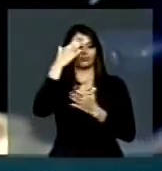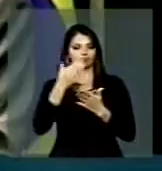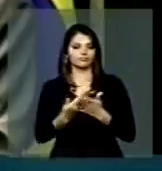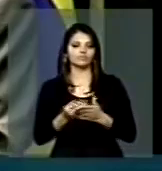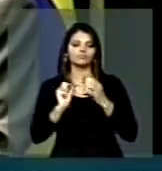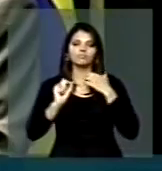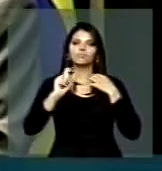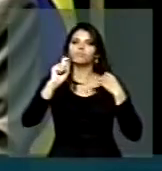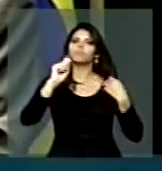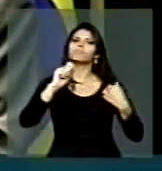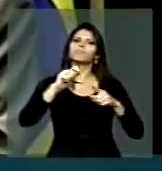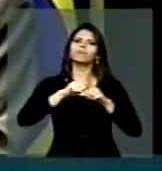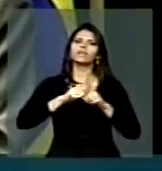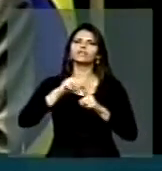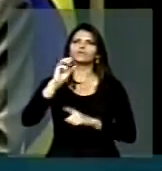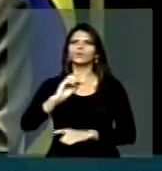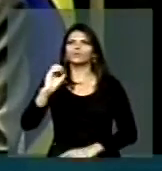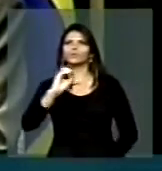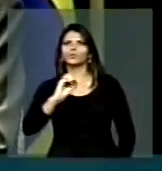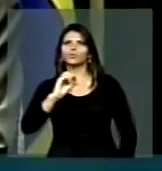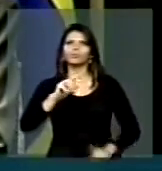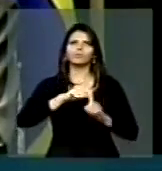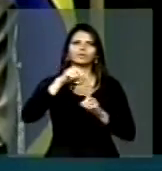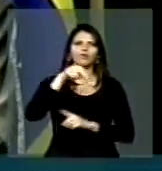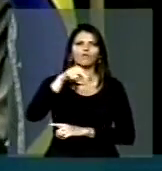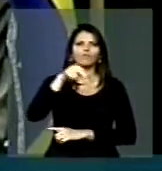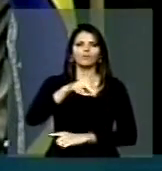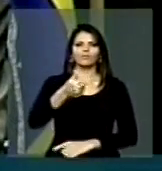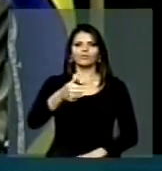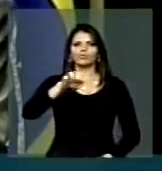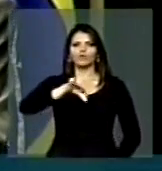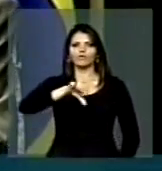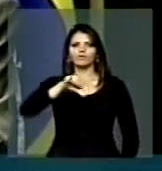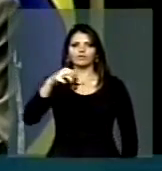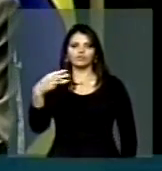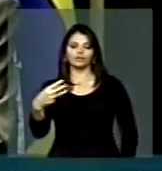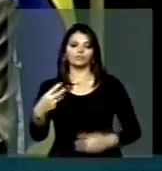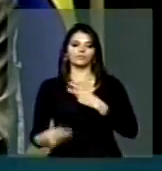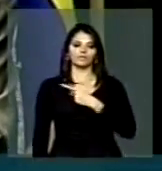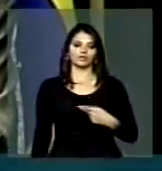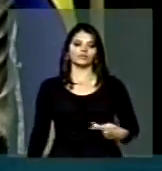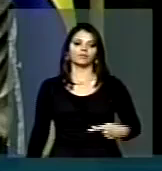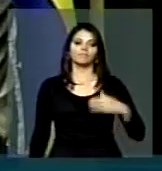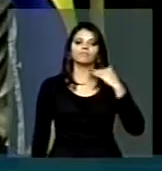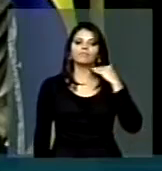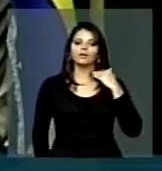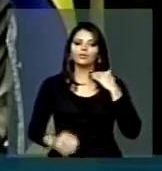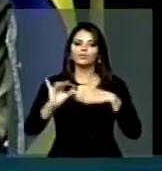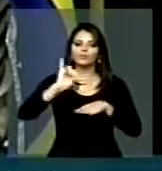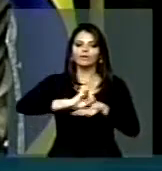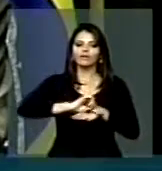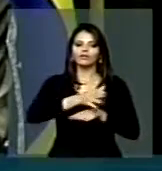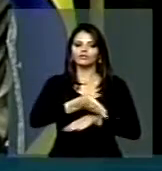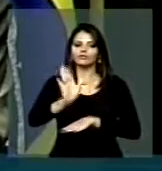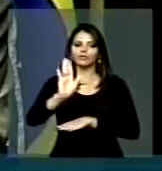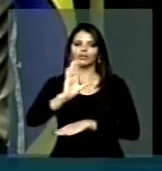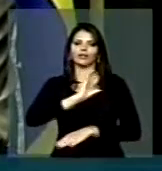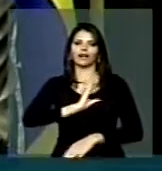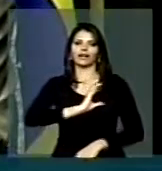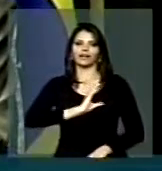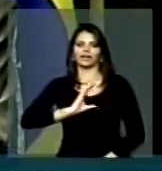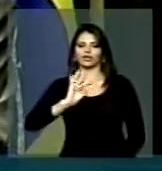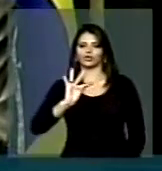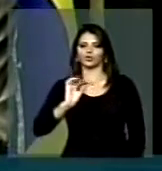em outubro ou novembro de 93, o Malan, então presidente do Banco Central, e eu fomos para Toronto, no Canadá,